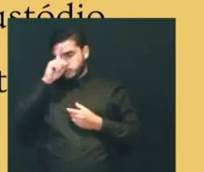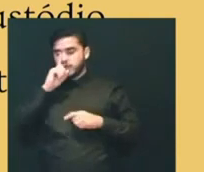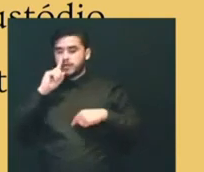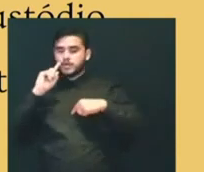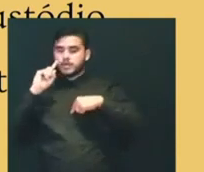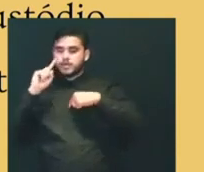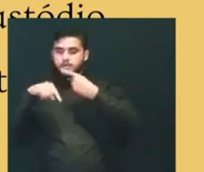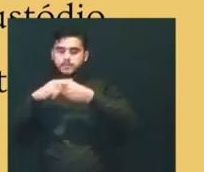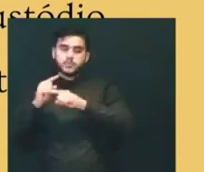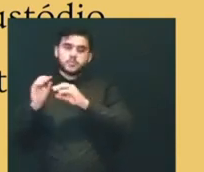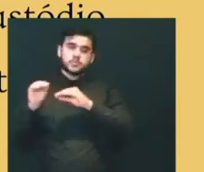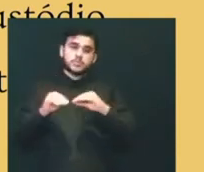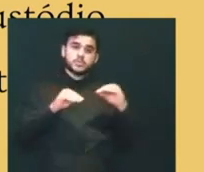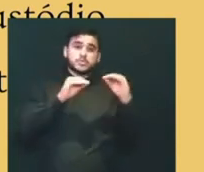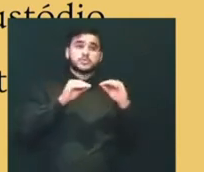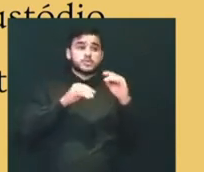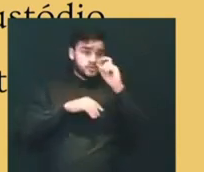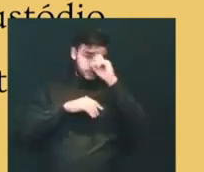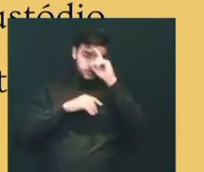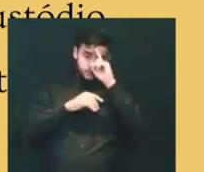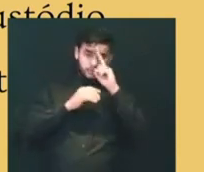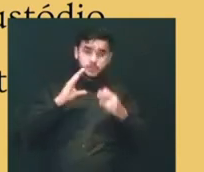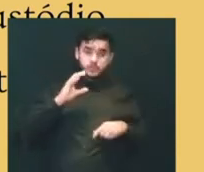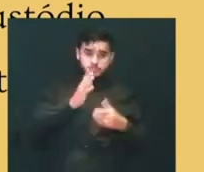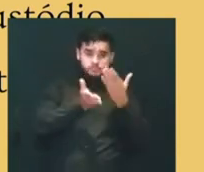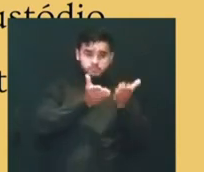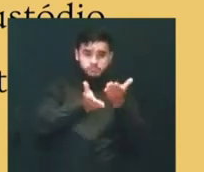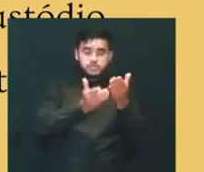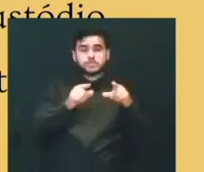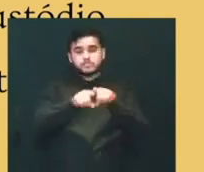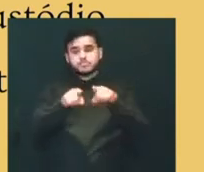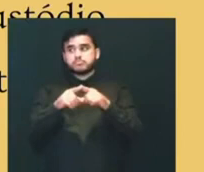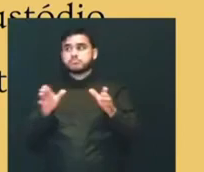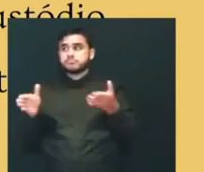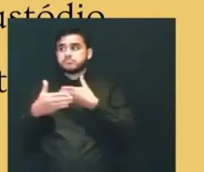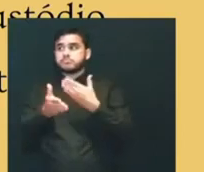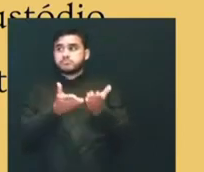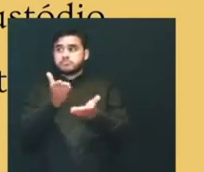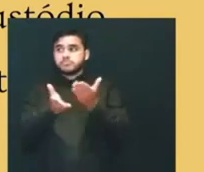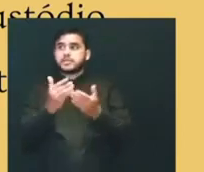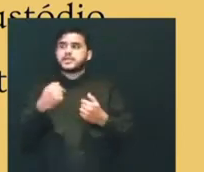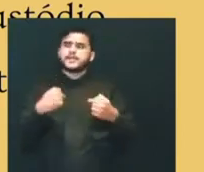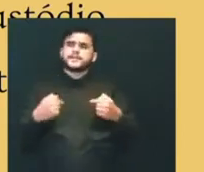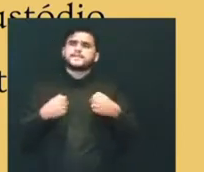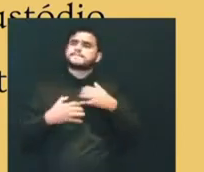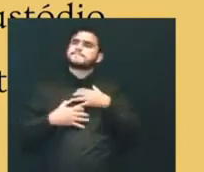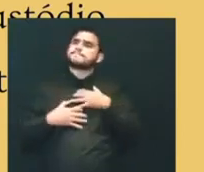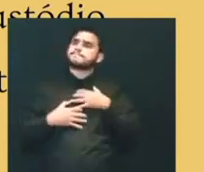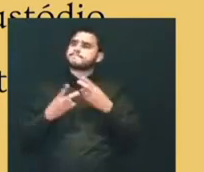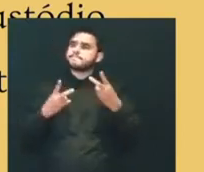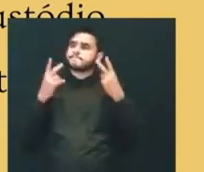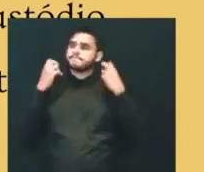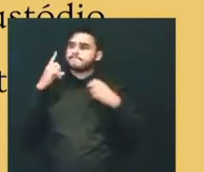de oncologia, hoje em dia eu trabalho na clínica de oncologia e atendo consultório, mas eu sempre senti essa dificuldade